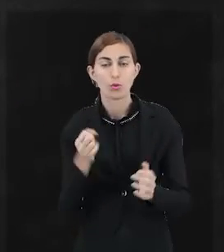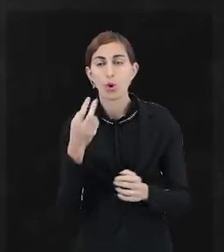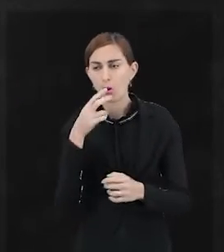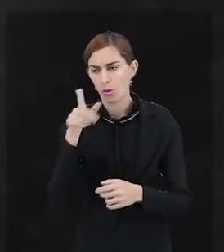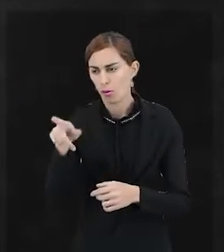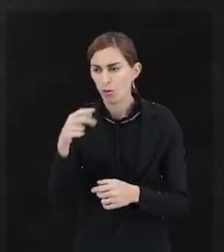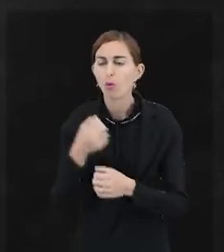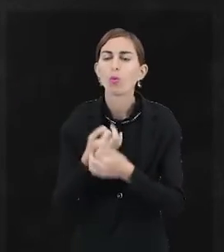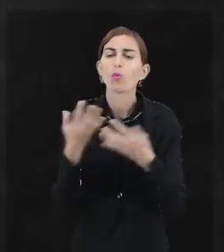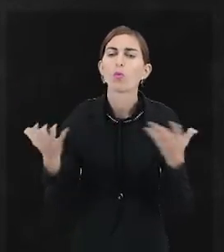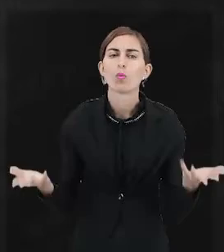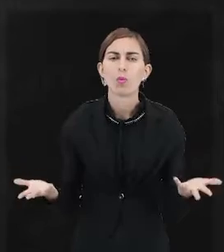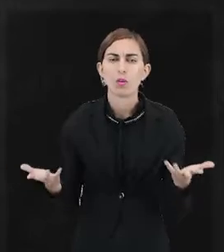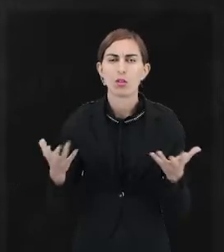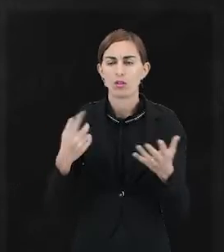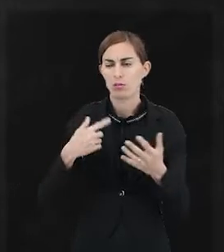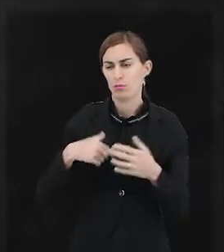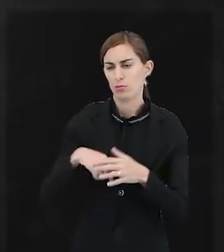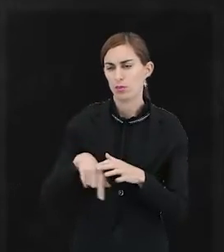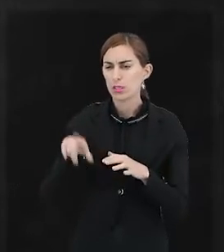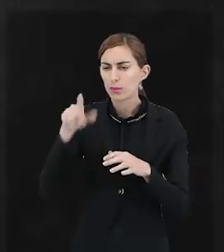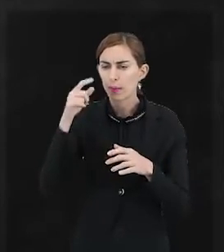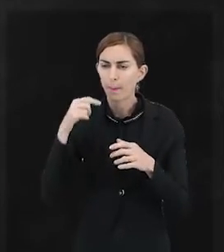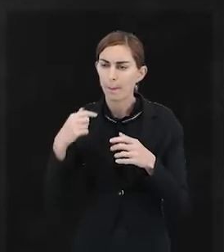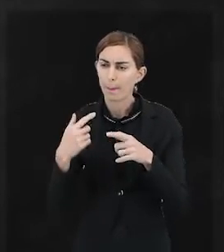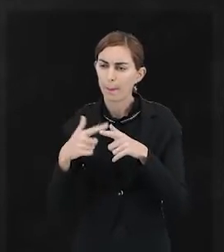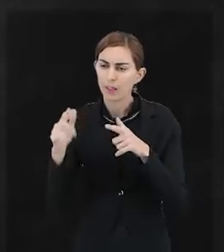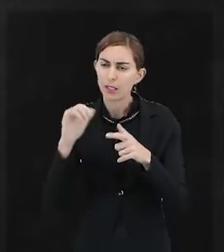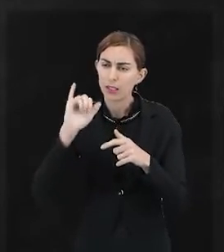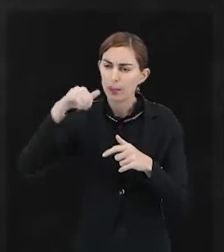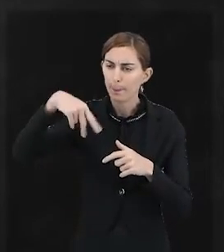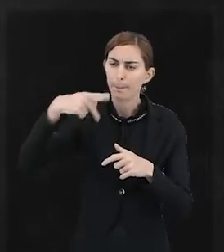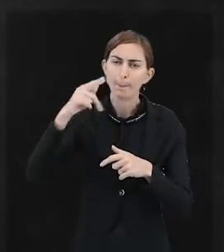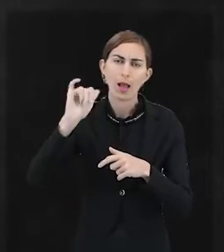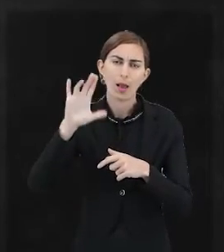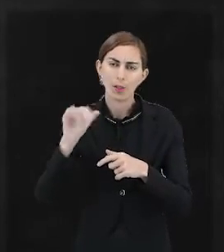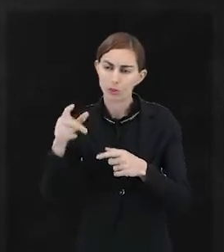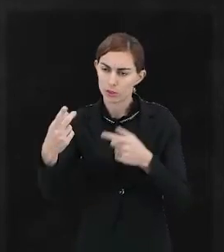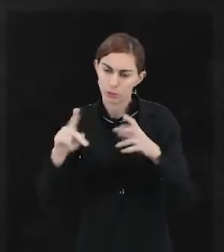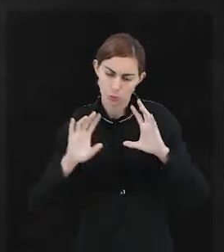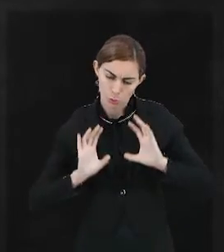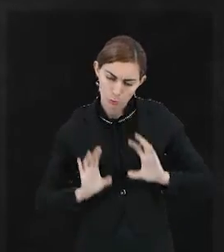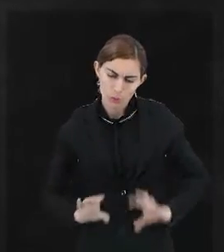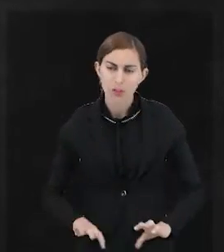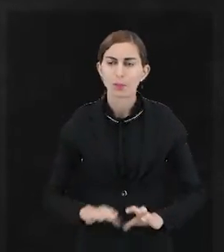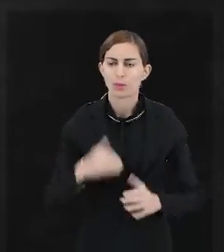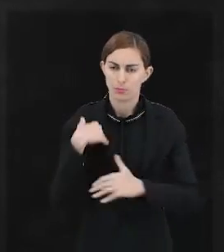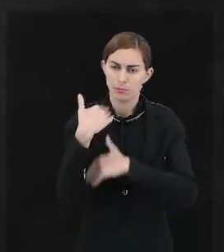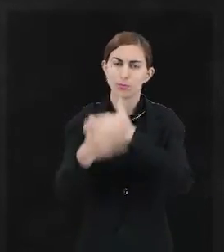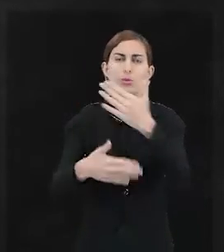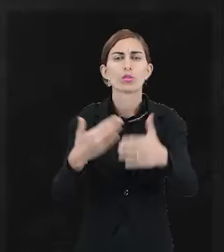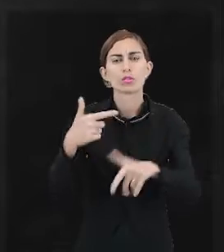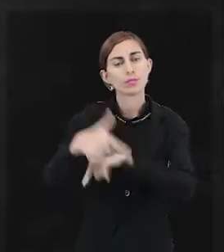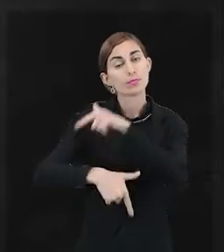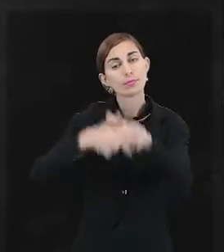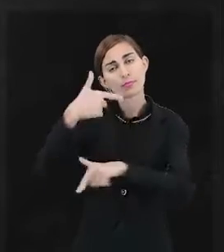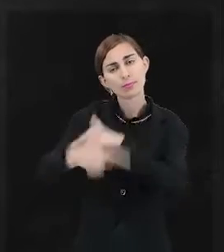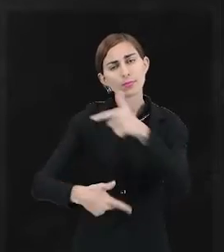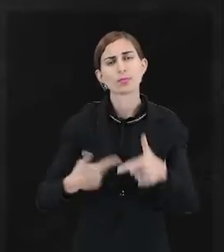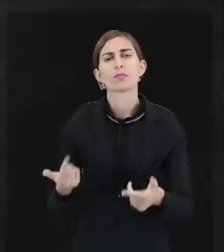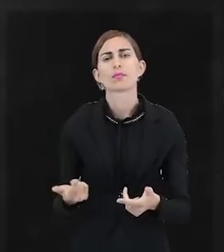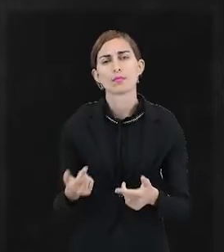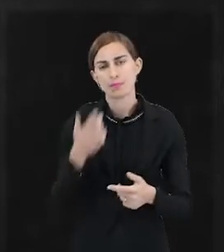olha, quais estão sendo os impactos da sua ação, do seu comportamento para o processo de trabalho.